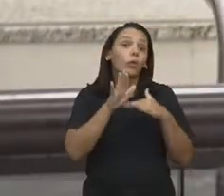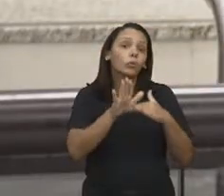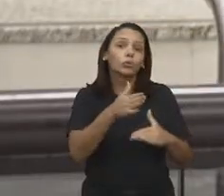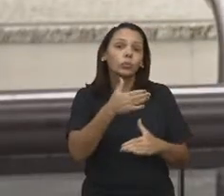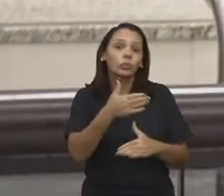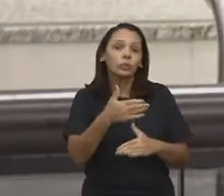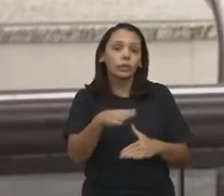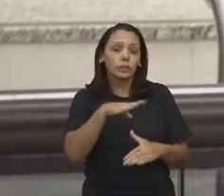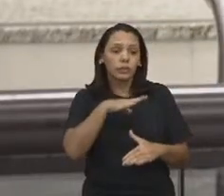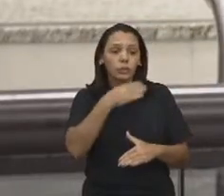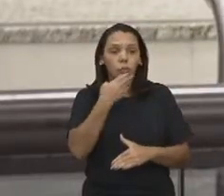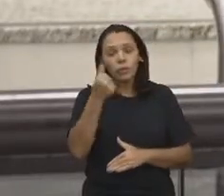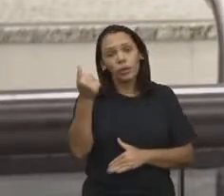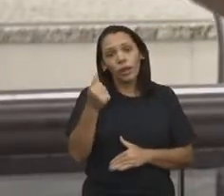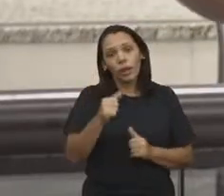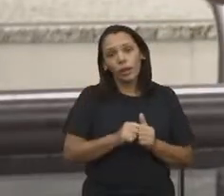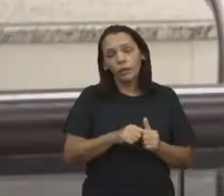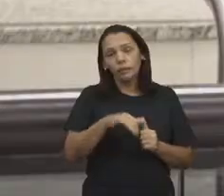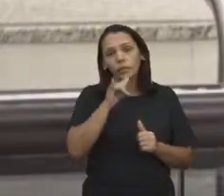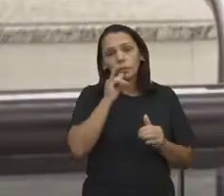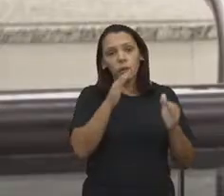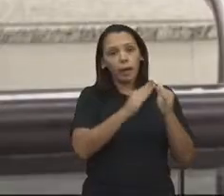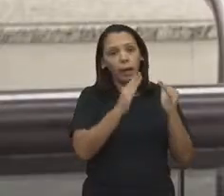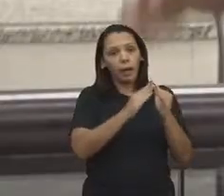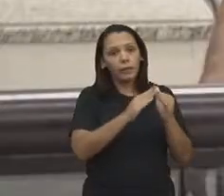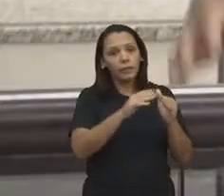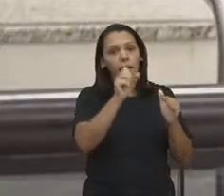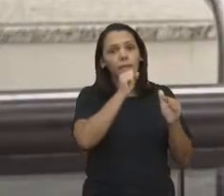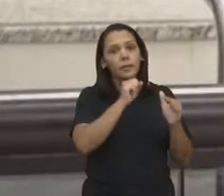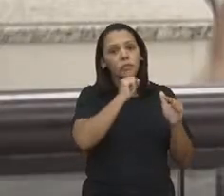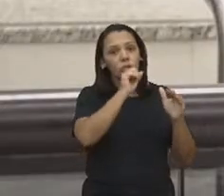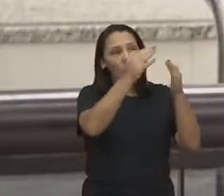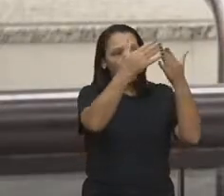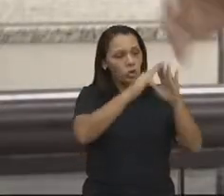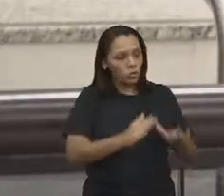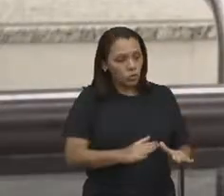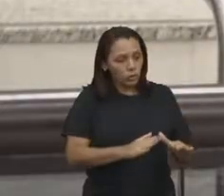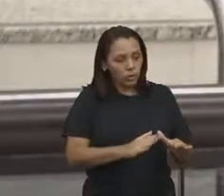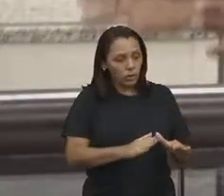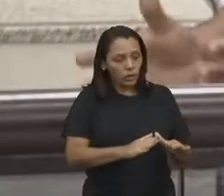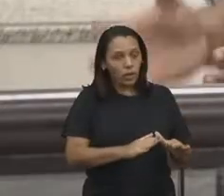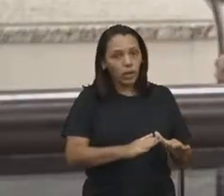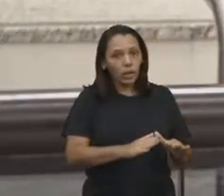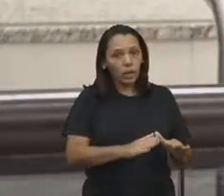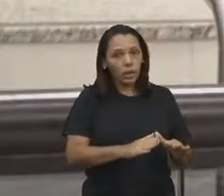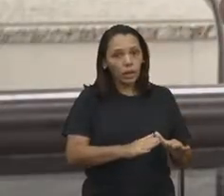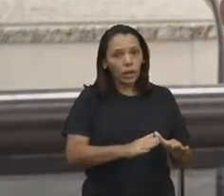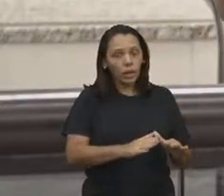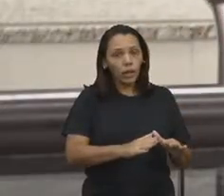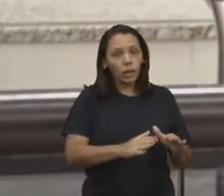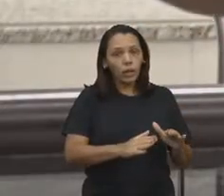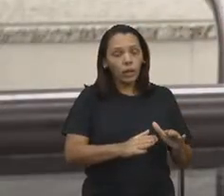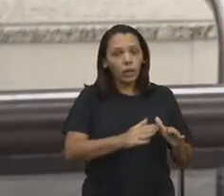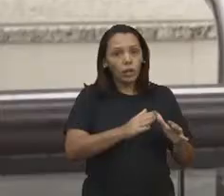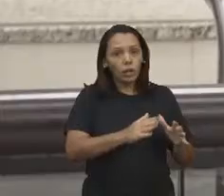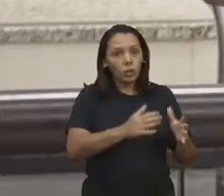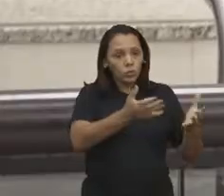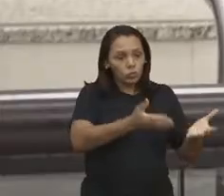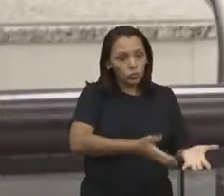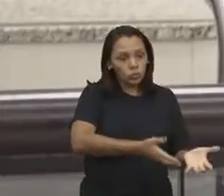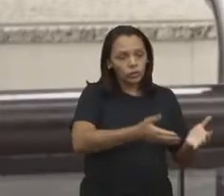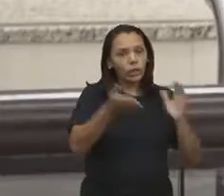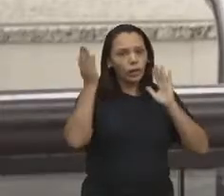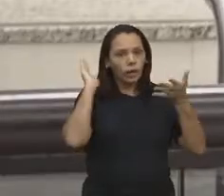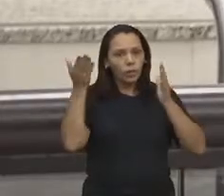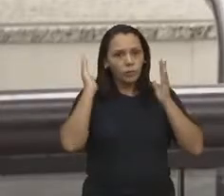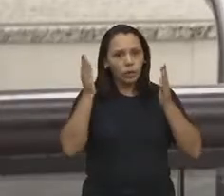gente chega numa casa que é antiga, a gente demole ela, joga ela para o chão, carrega com a máquina no caminhão, a máquina joga no caminhão e